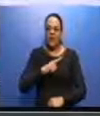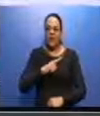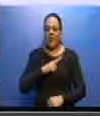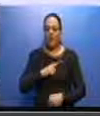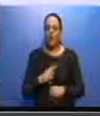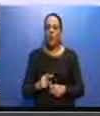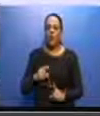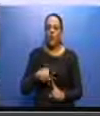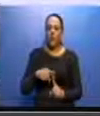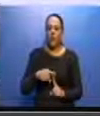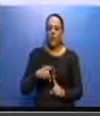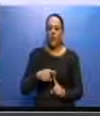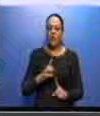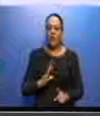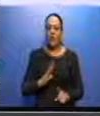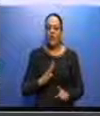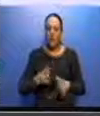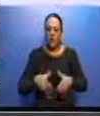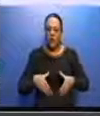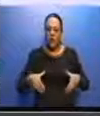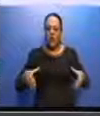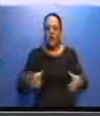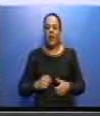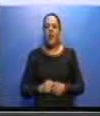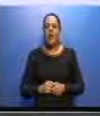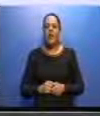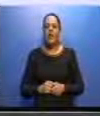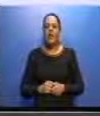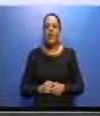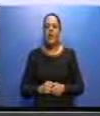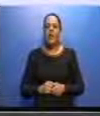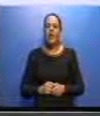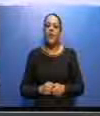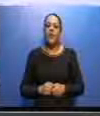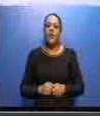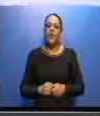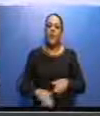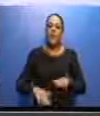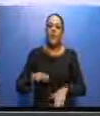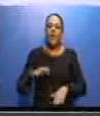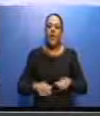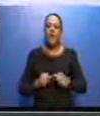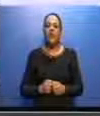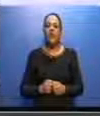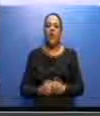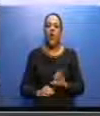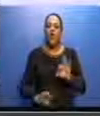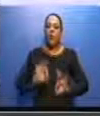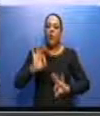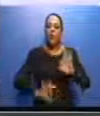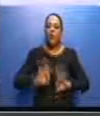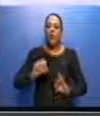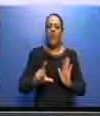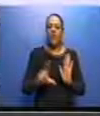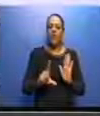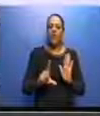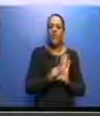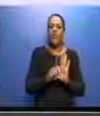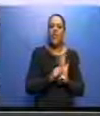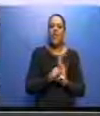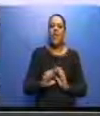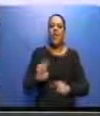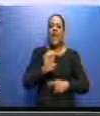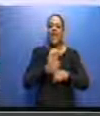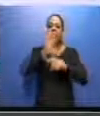dos governos dos estados né das assembleias legislativas estaduais não era excesso através de projetos de leis né que criam essas regiões